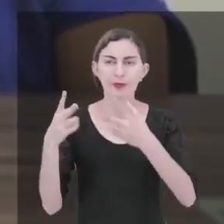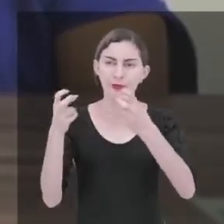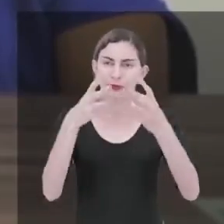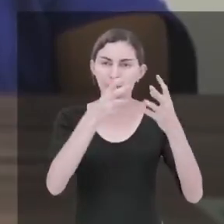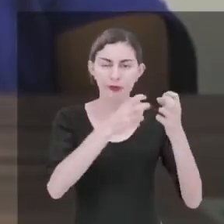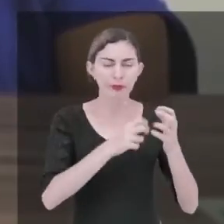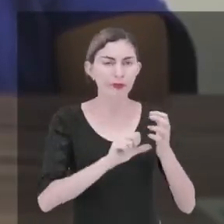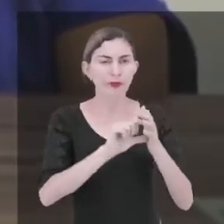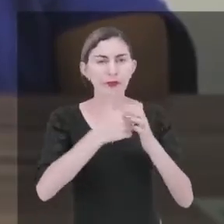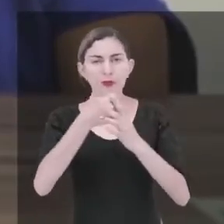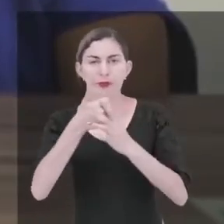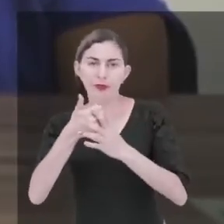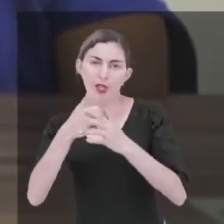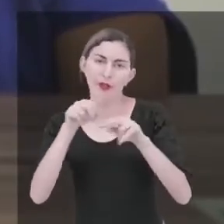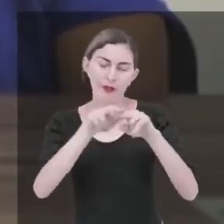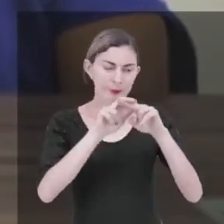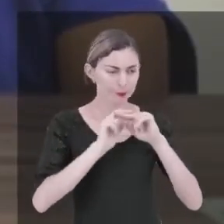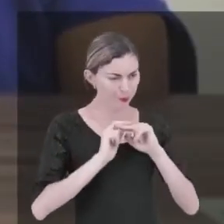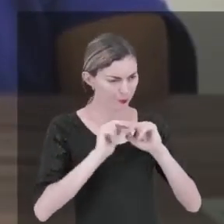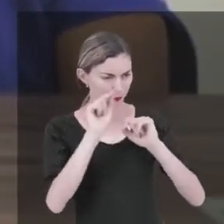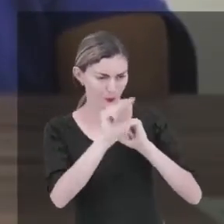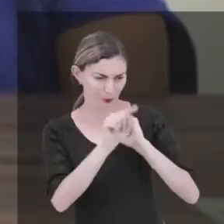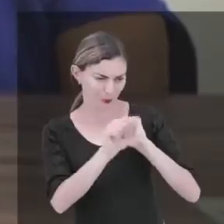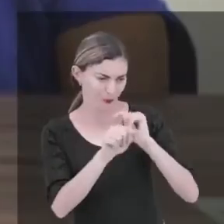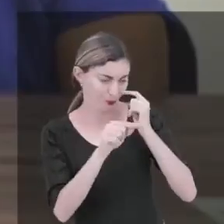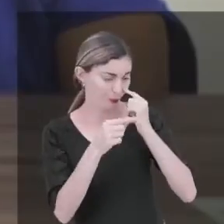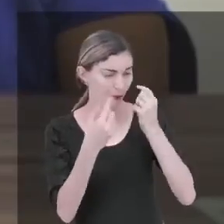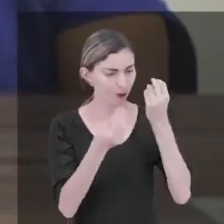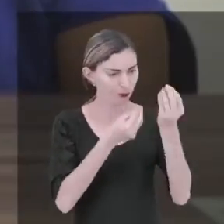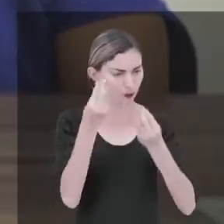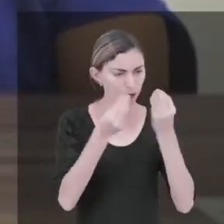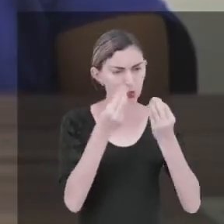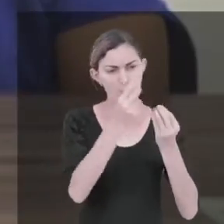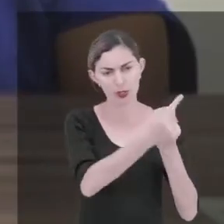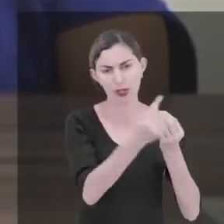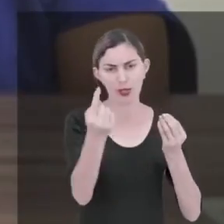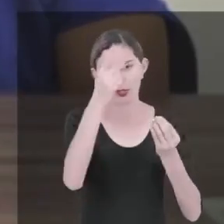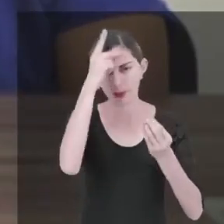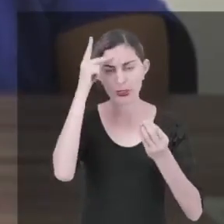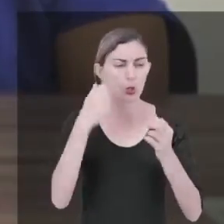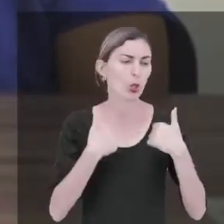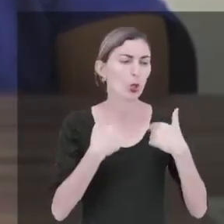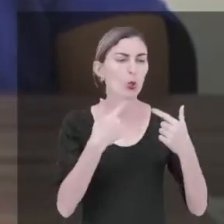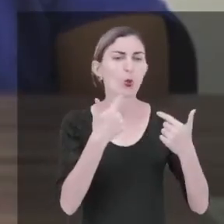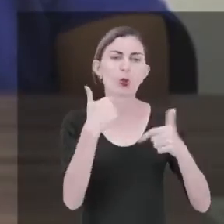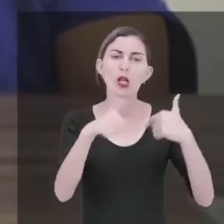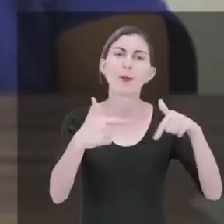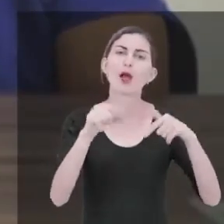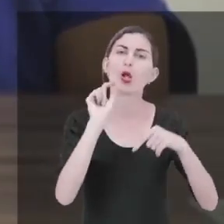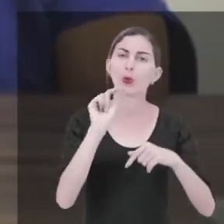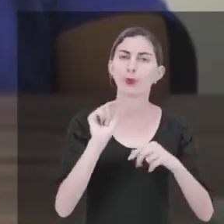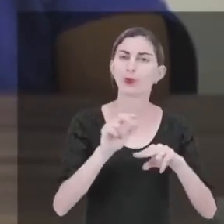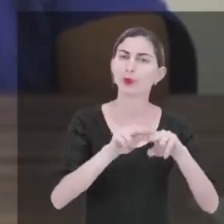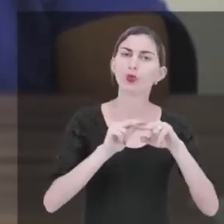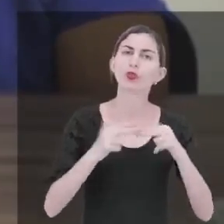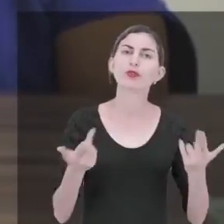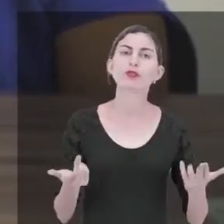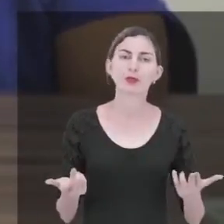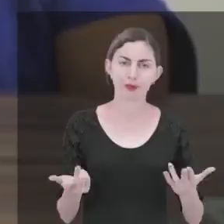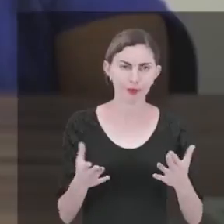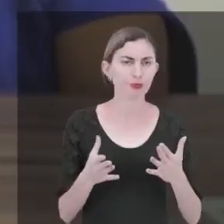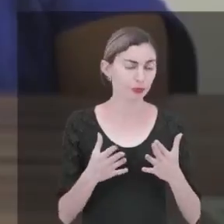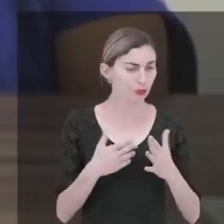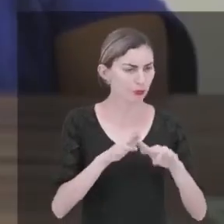foram percebidos primeiro as motivações que levavam a cada pessoa a trabalhar.